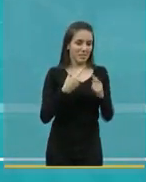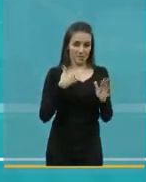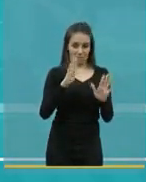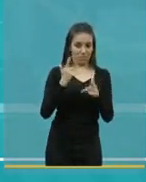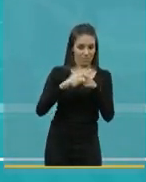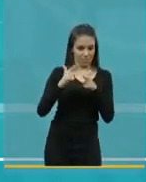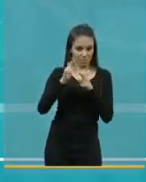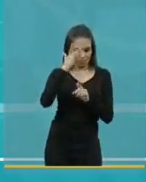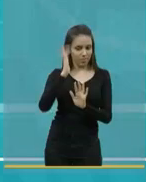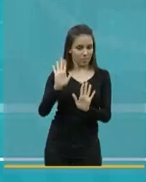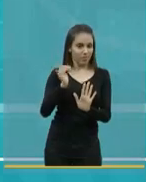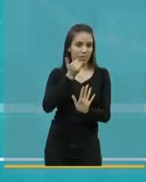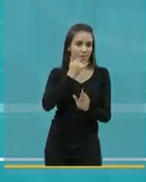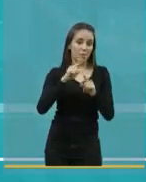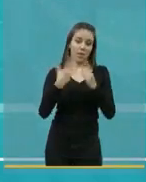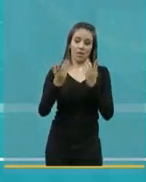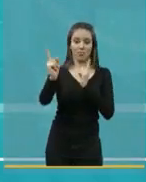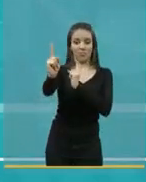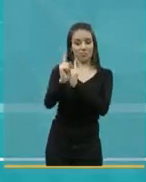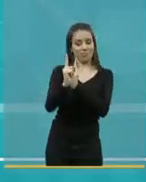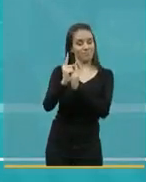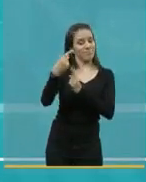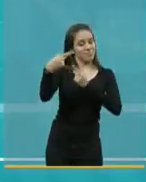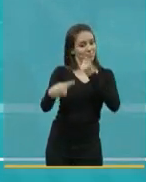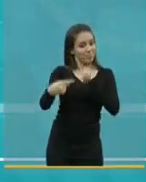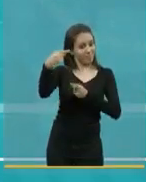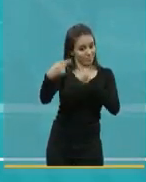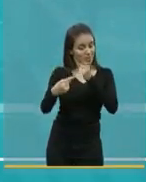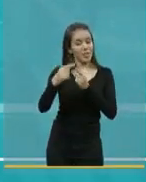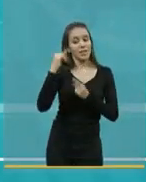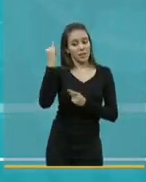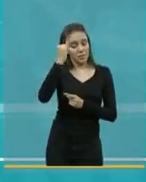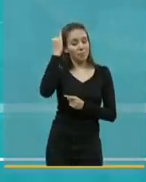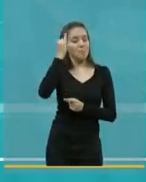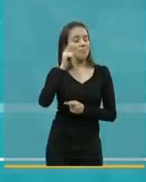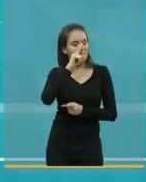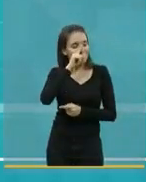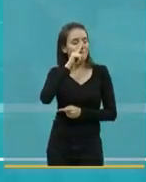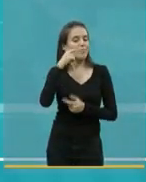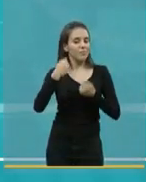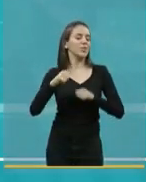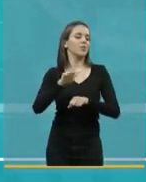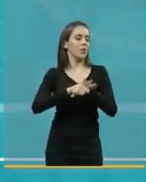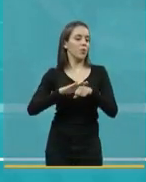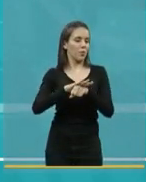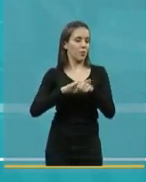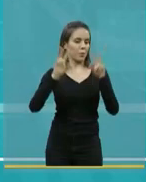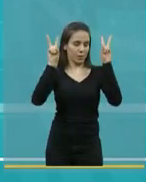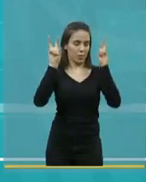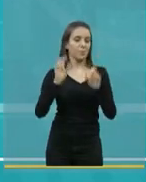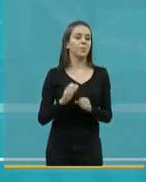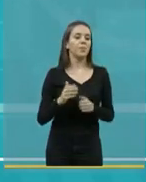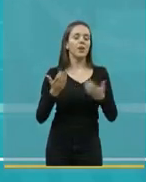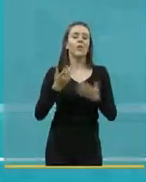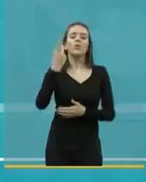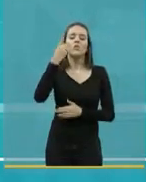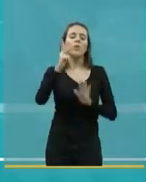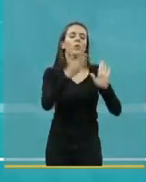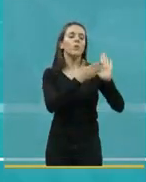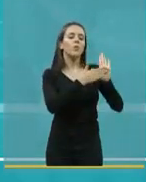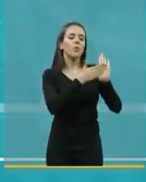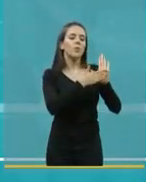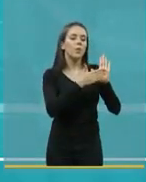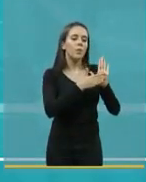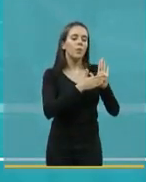pessoa lisa mas a vida nos pois nesse embate são embates graves para a sorte do povo brasileiro qual é a sua proposta para resolver